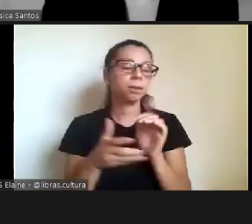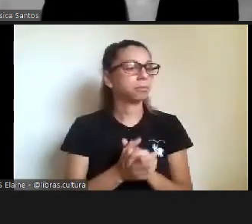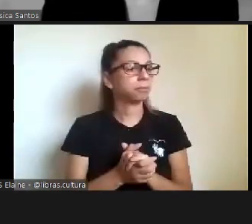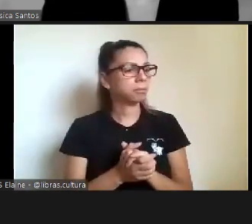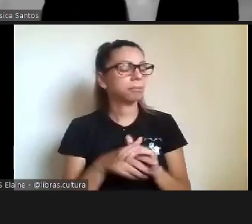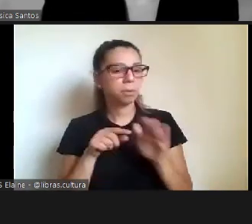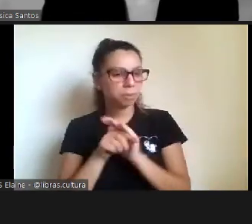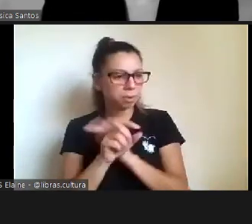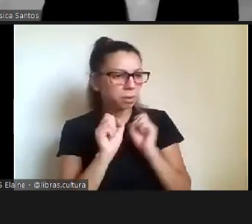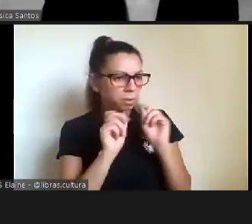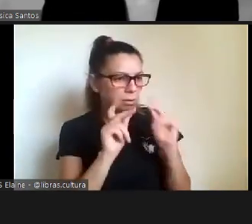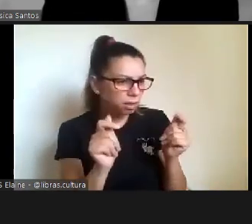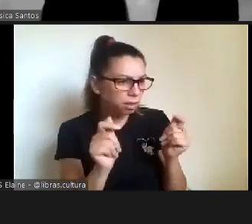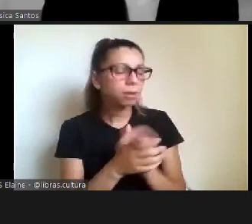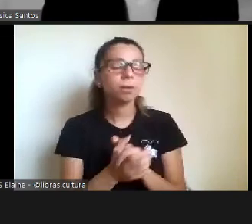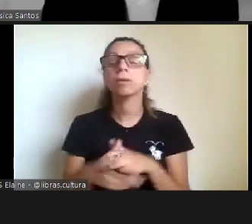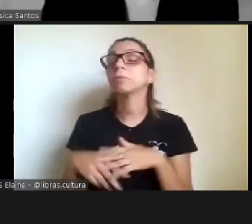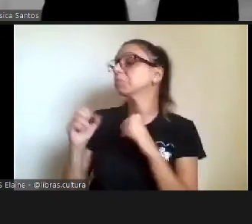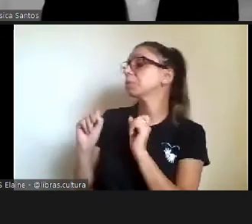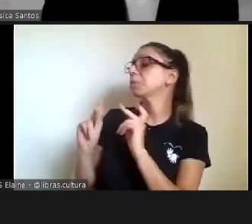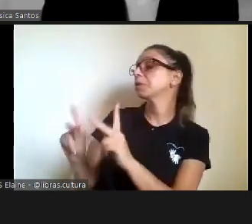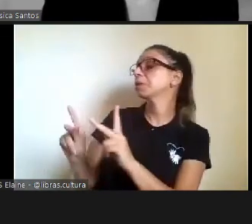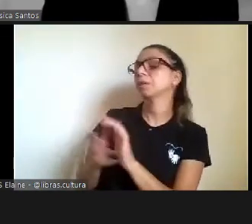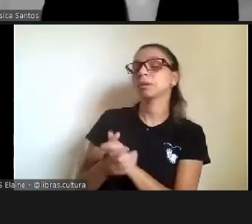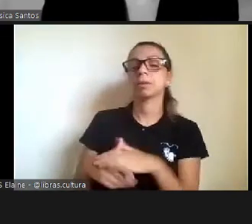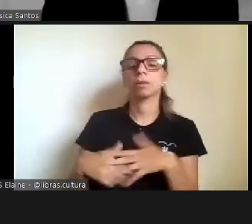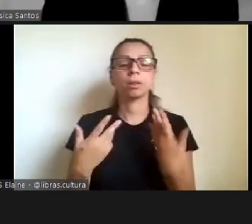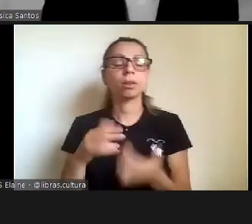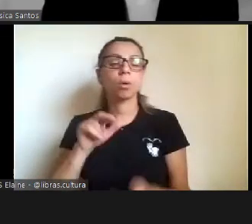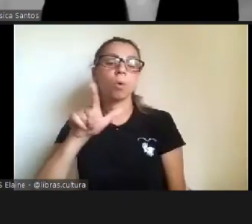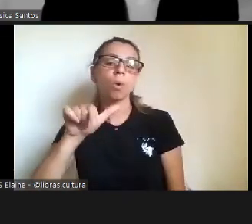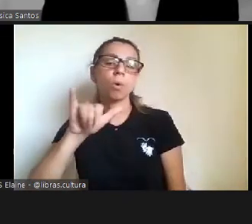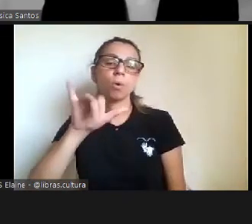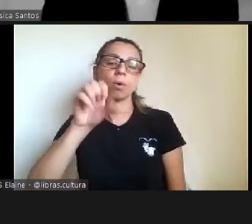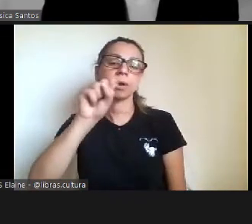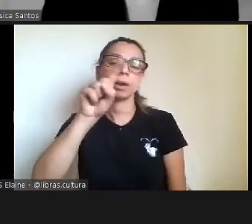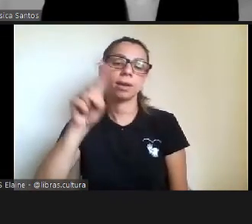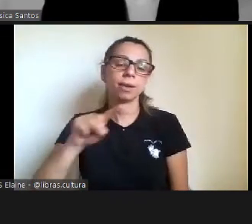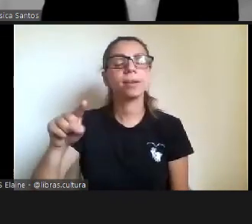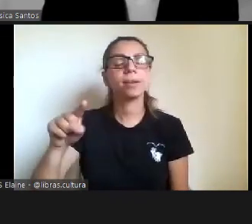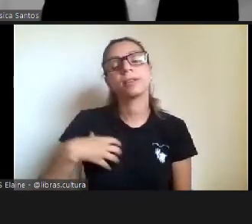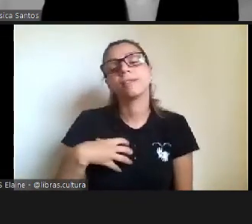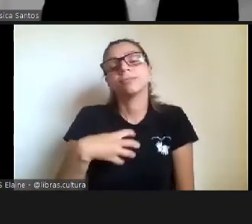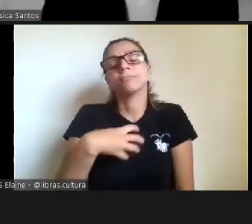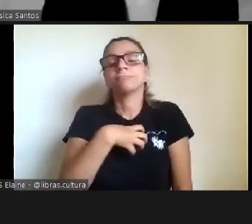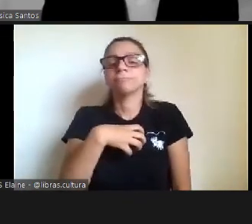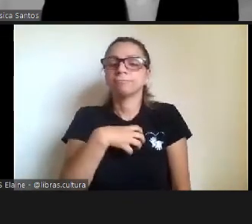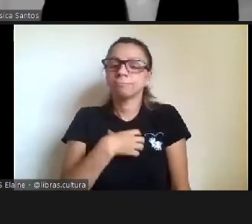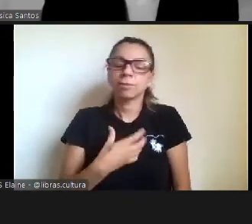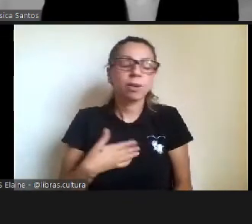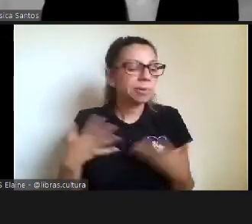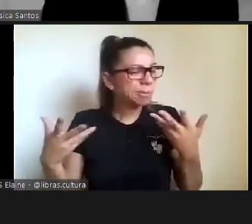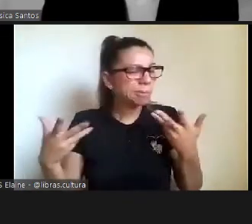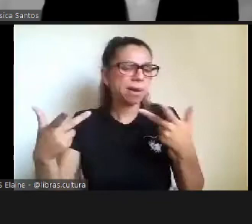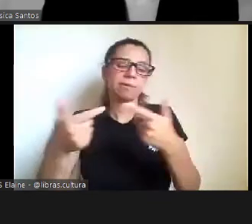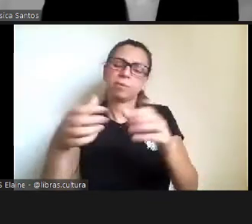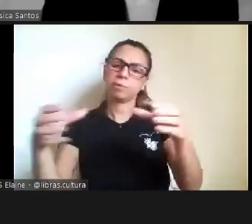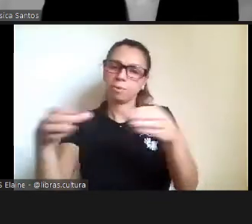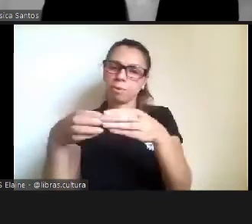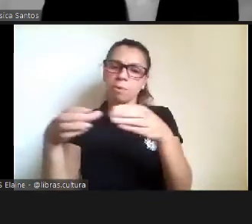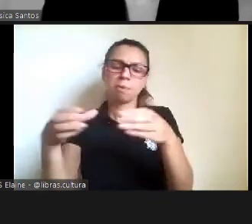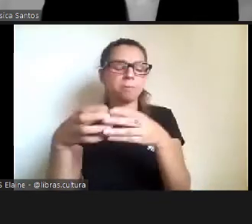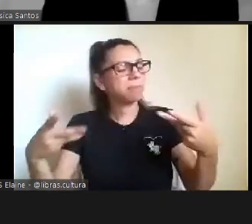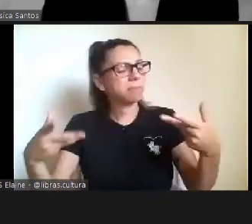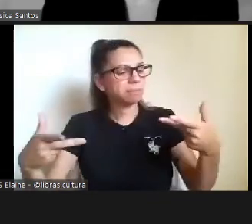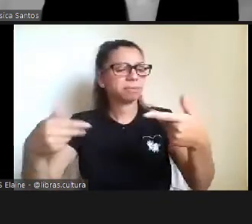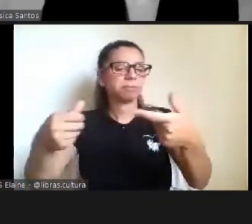E o Luíde muito sensível, toda a equipe muito sensível, uma equipe maravilhosa mesmo, quero muito agradecer por essa equipe, porque eu disse,